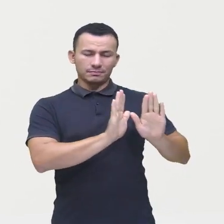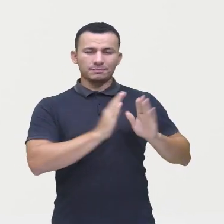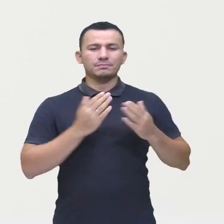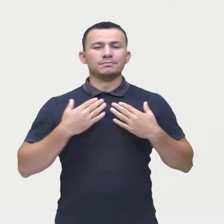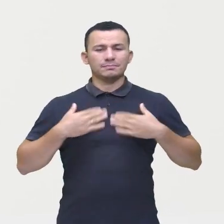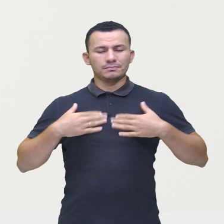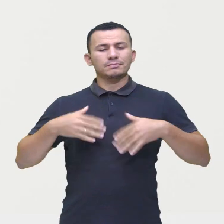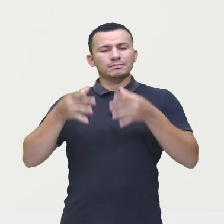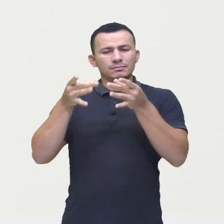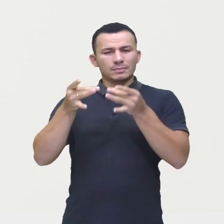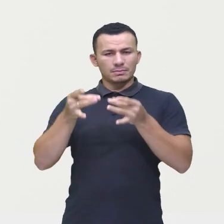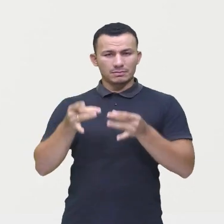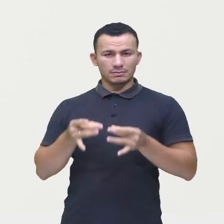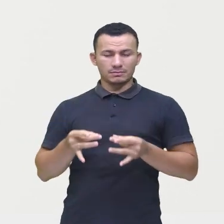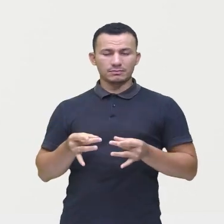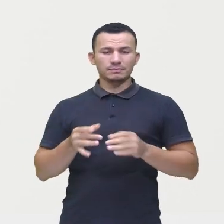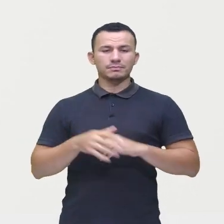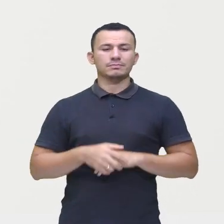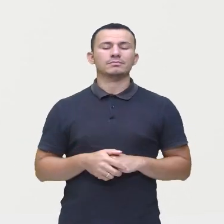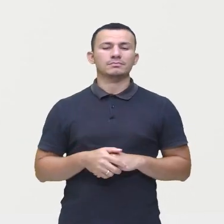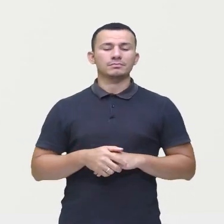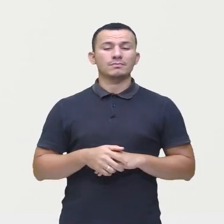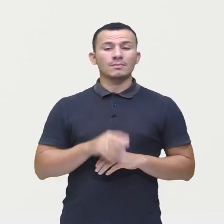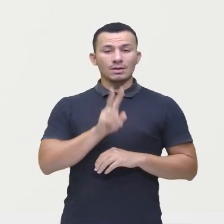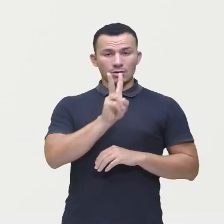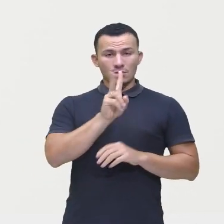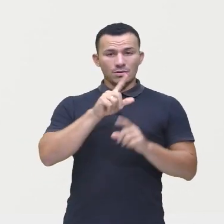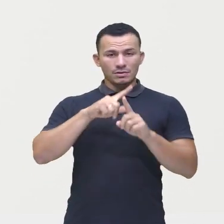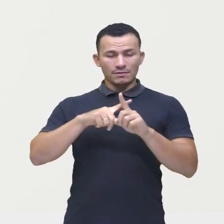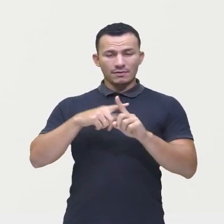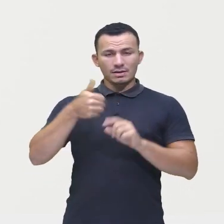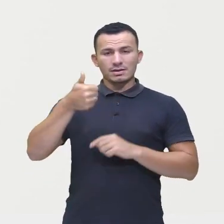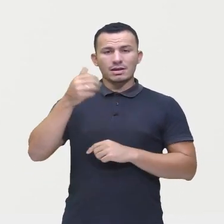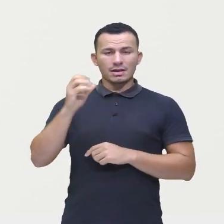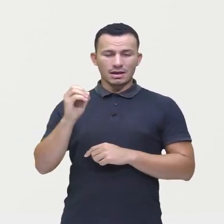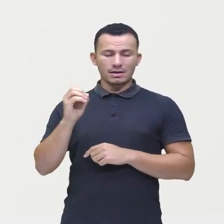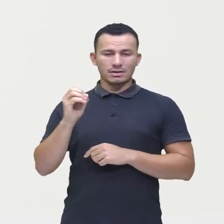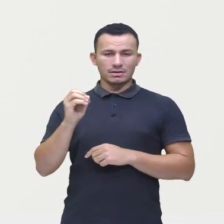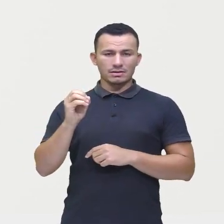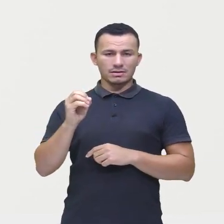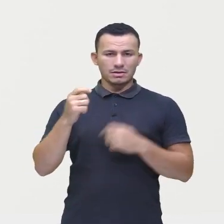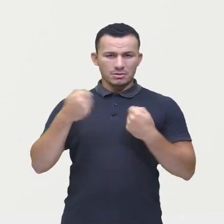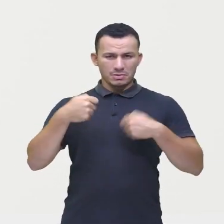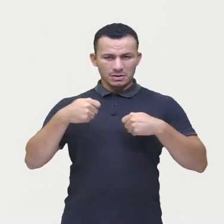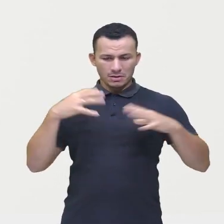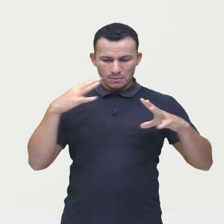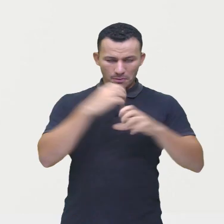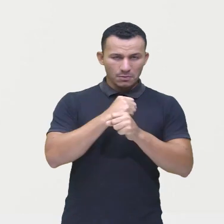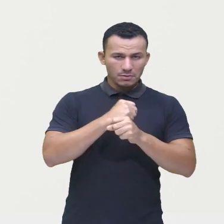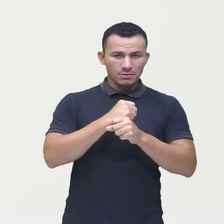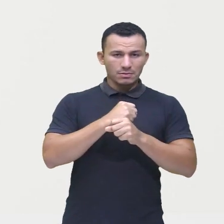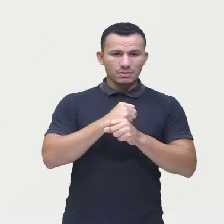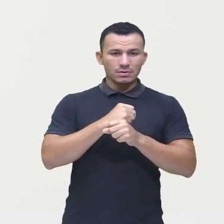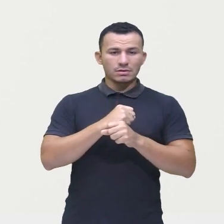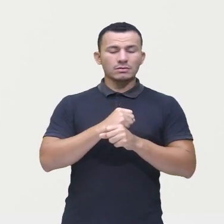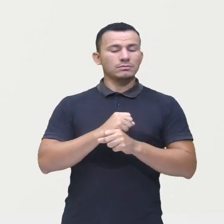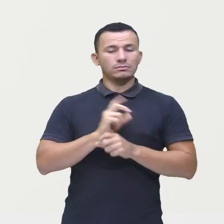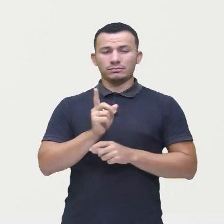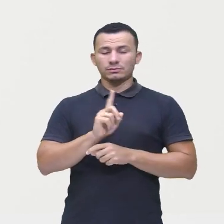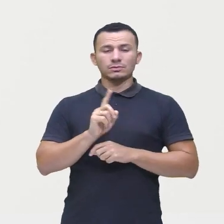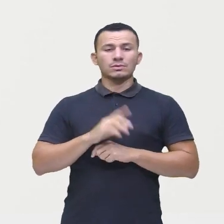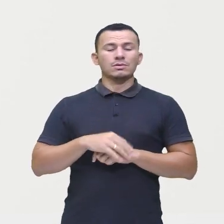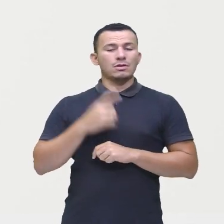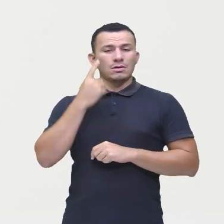devagar. Por exemplo, se eu tenho aqui 2 vezes 10, eu não preciso fazer conta. O que eu faço? Repito o